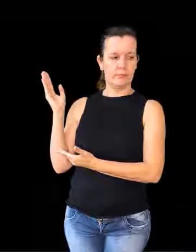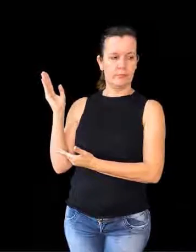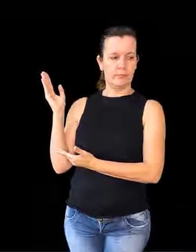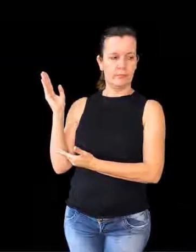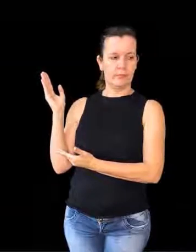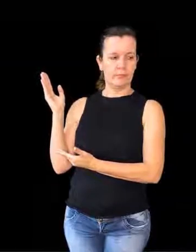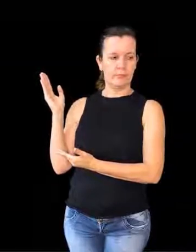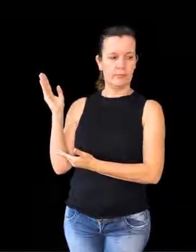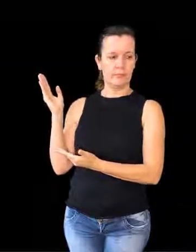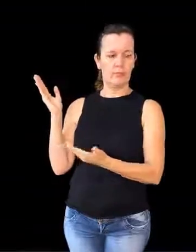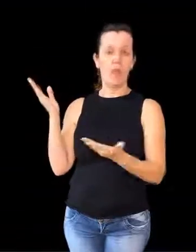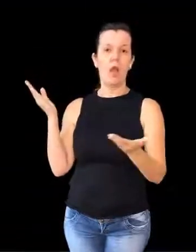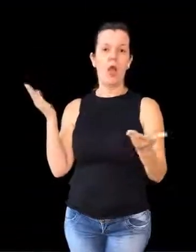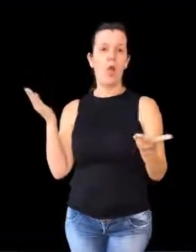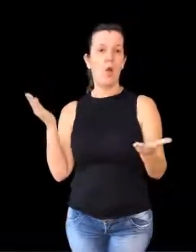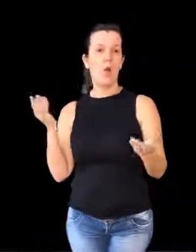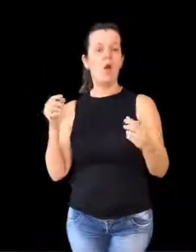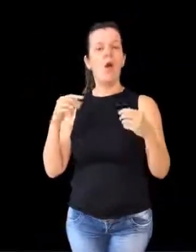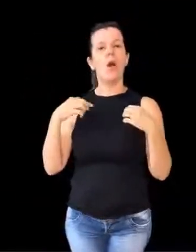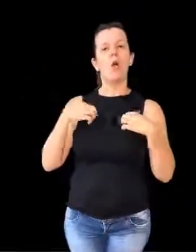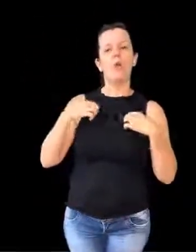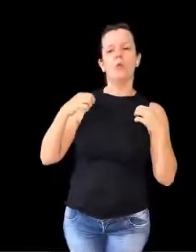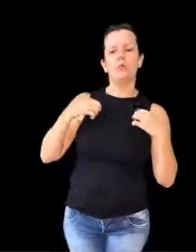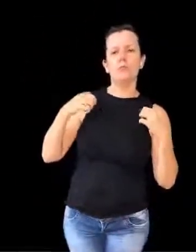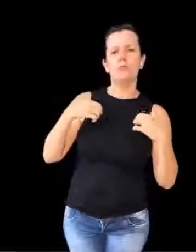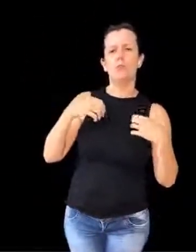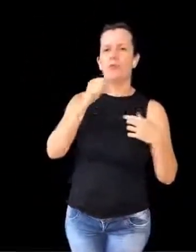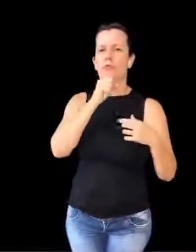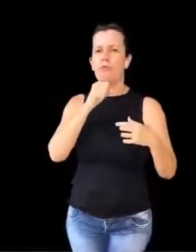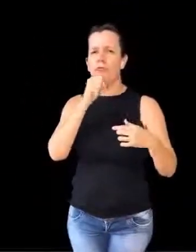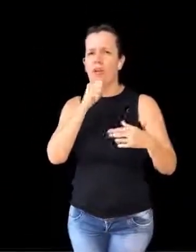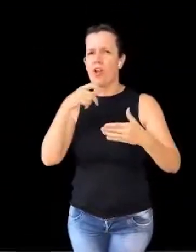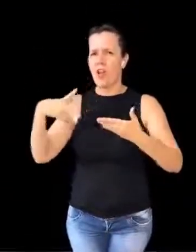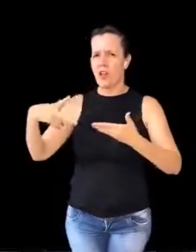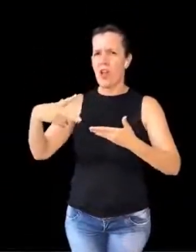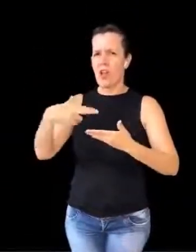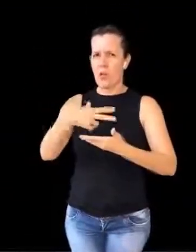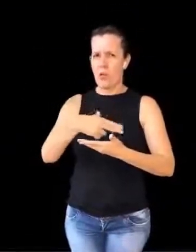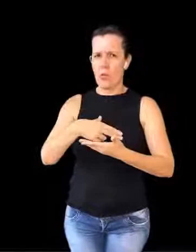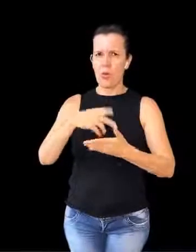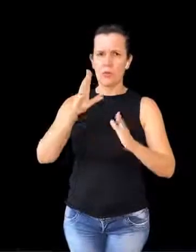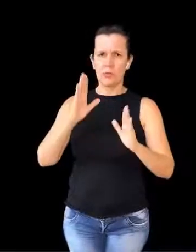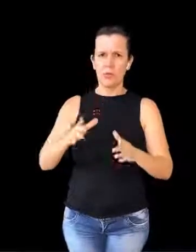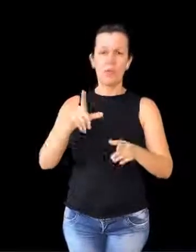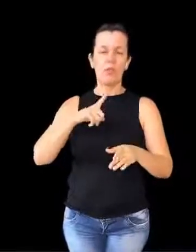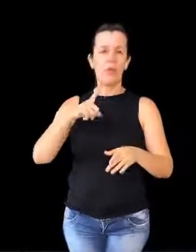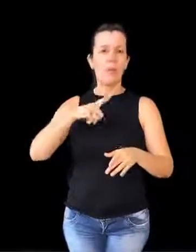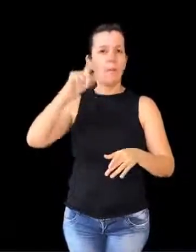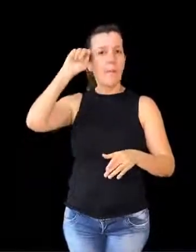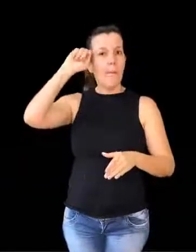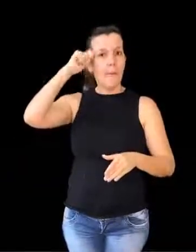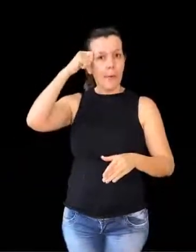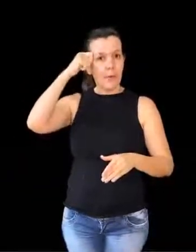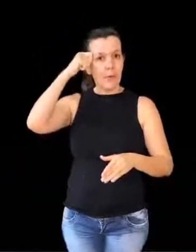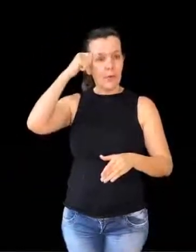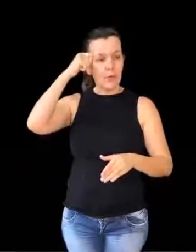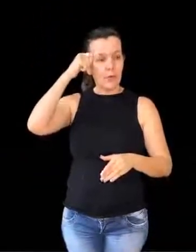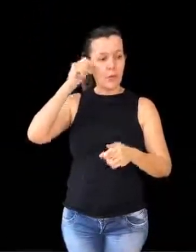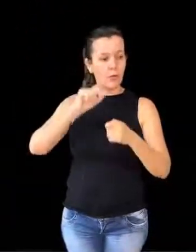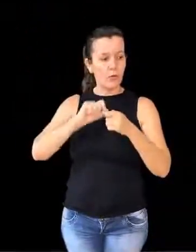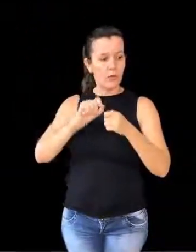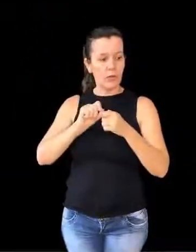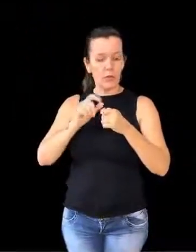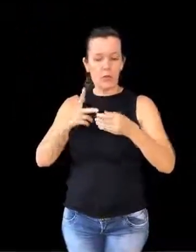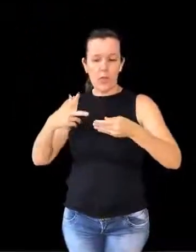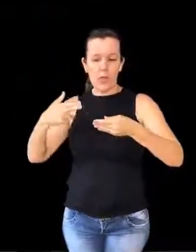Ele de frente, olha. Ó. Aí eu vou virando aqui ao lado e vou mostrando. Olha. Tá vendo? Aí